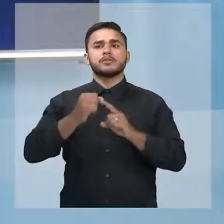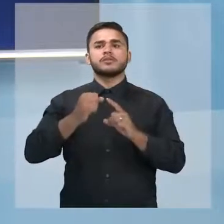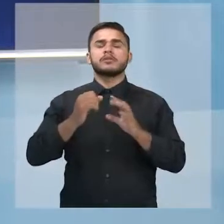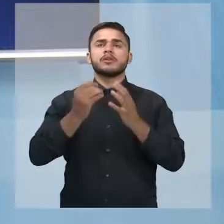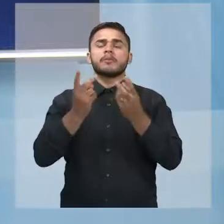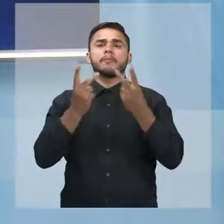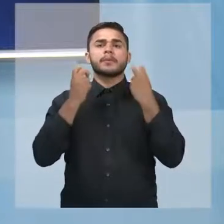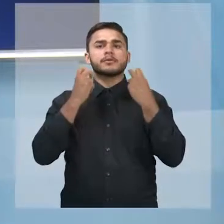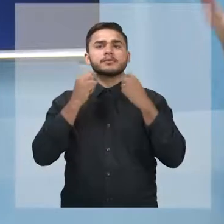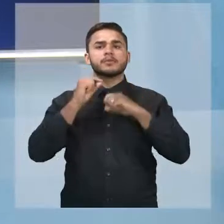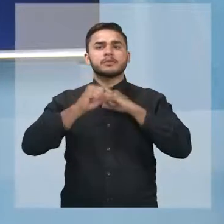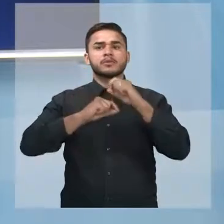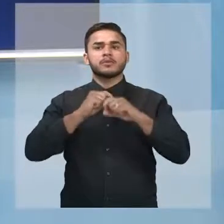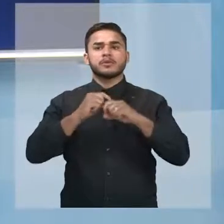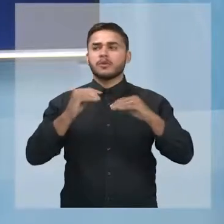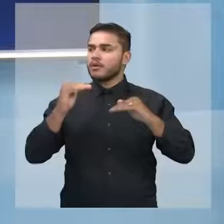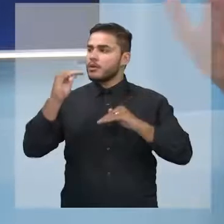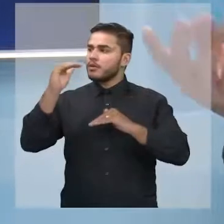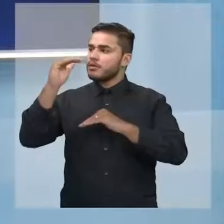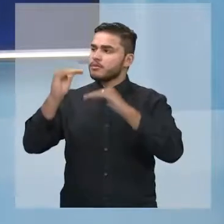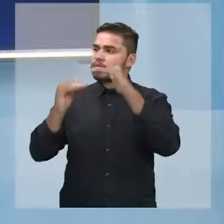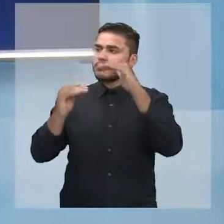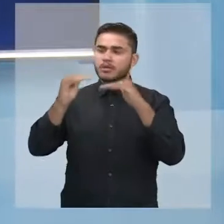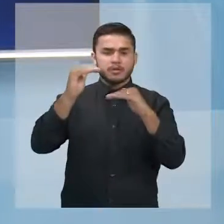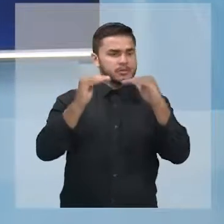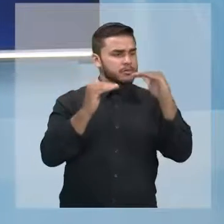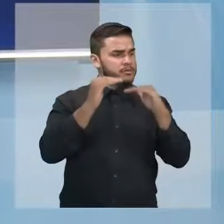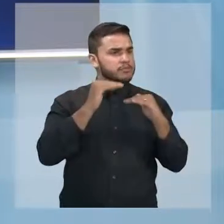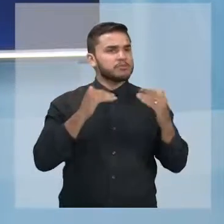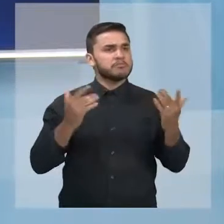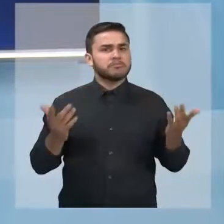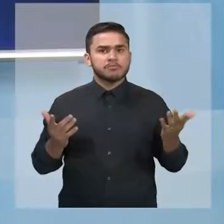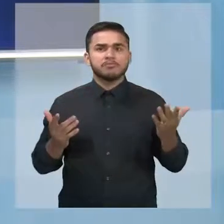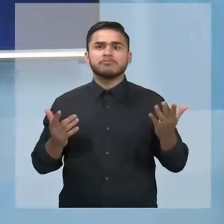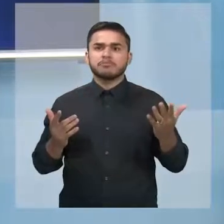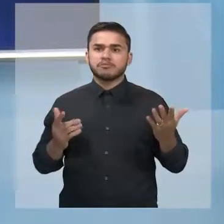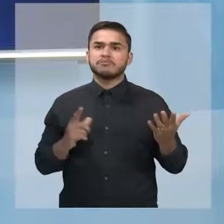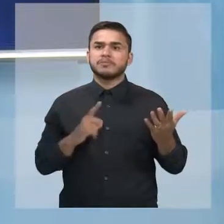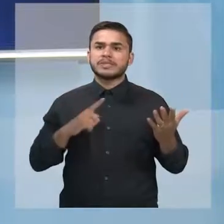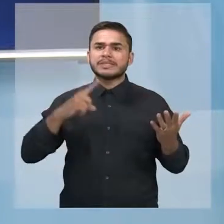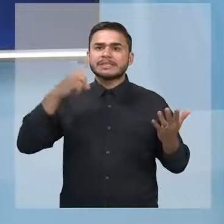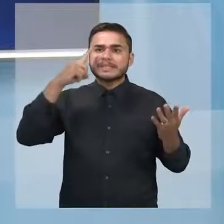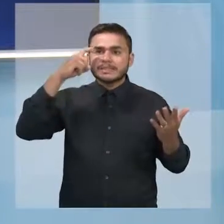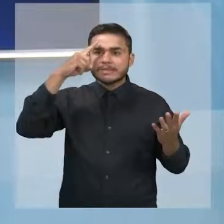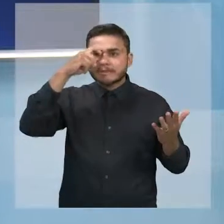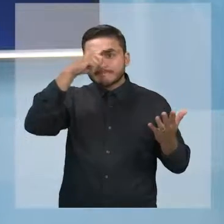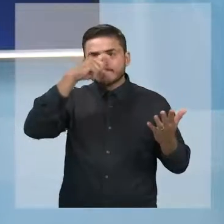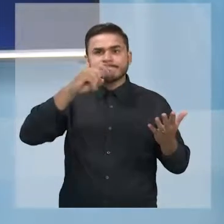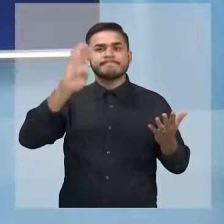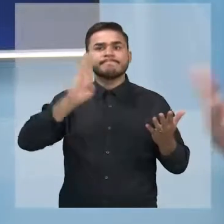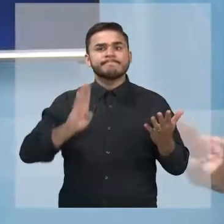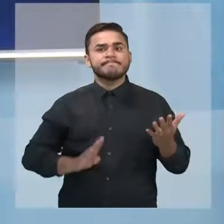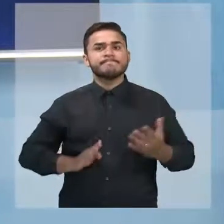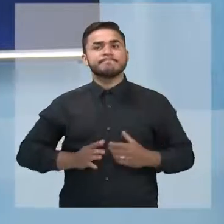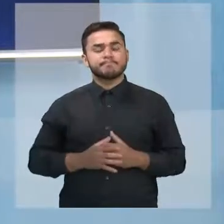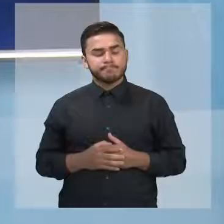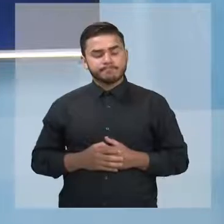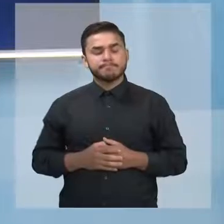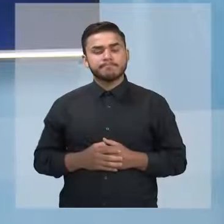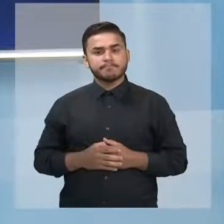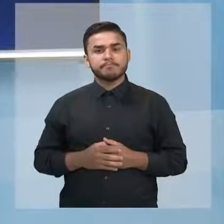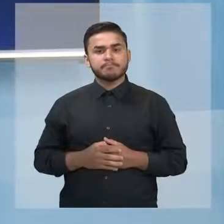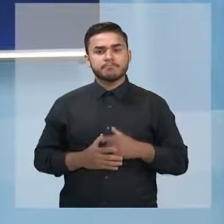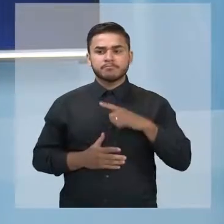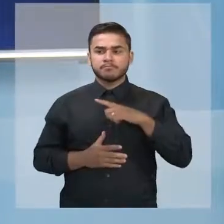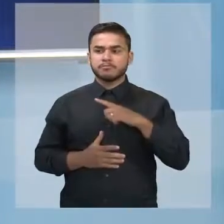enfrenta hoje com as filas e filas dos 14 milhões de desempregados, os da economia informal, que são os subempregados,